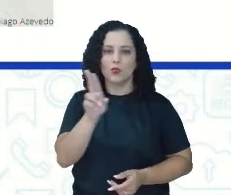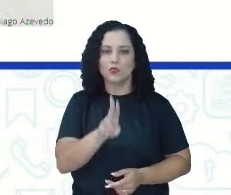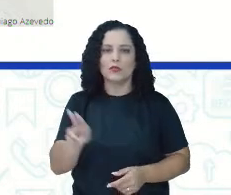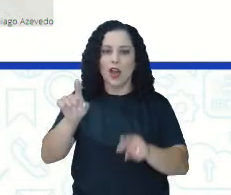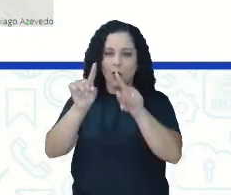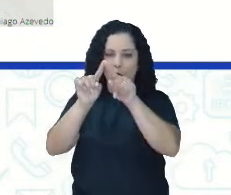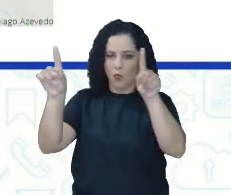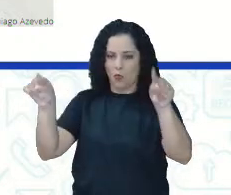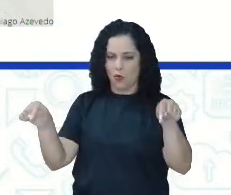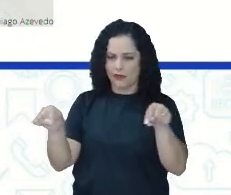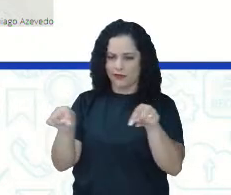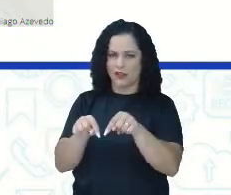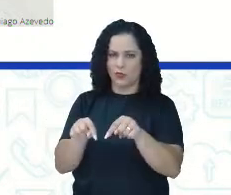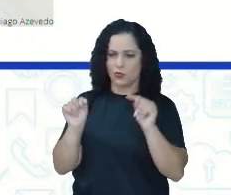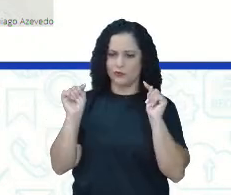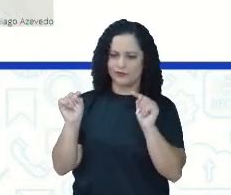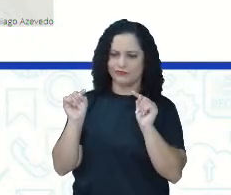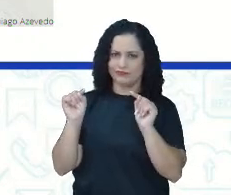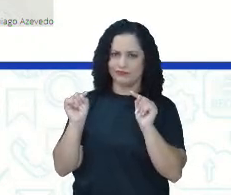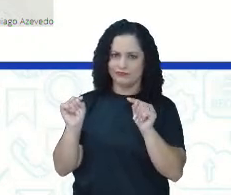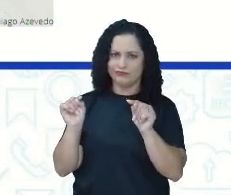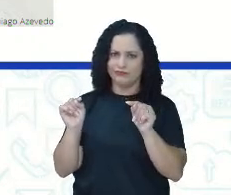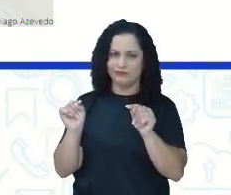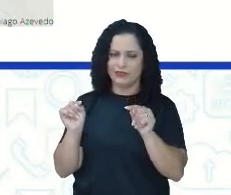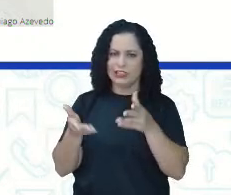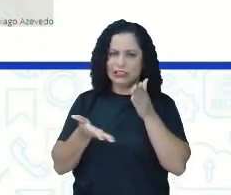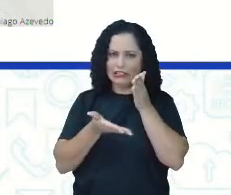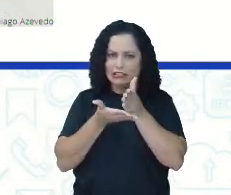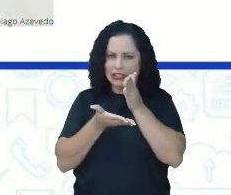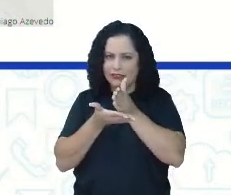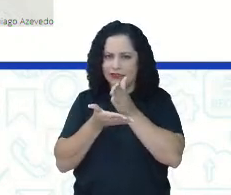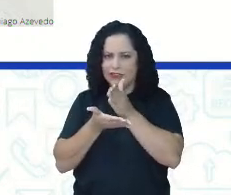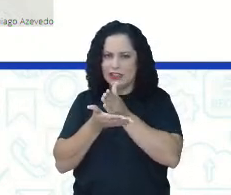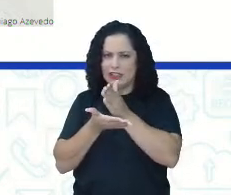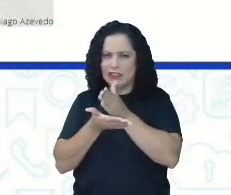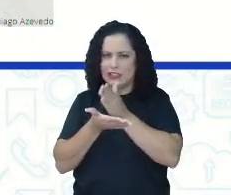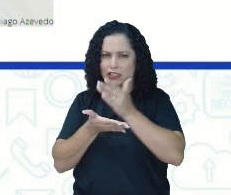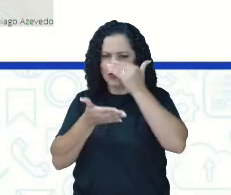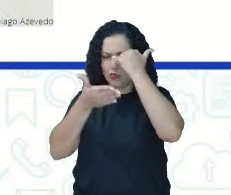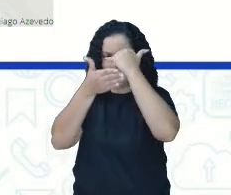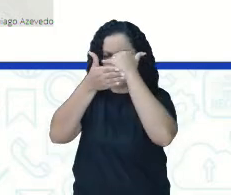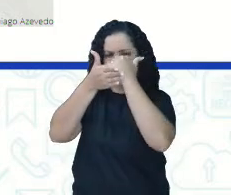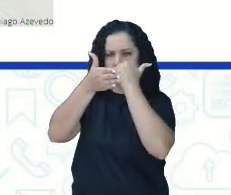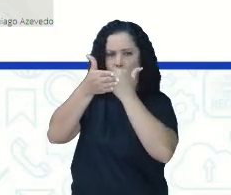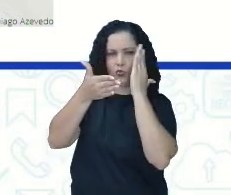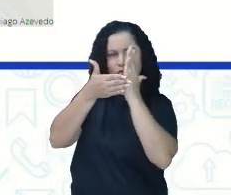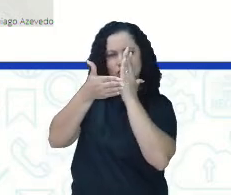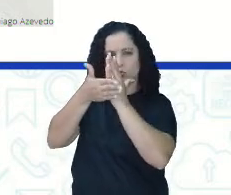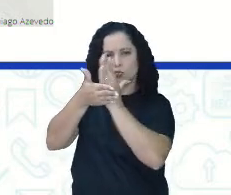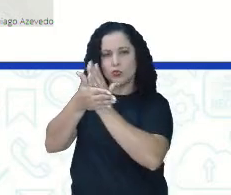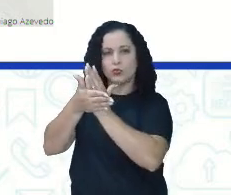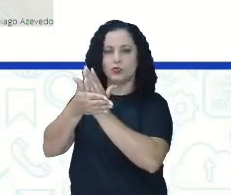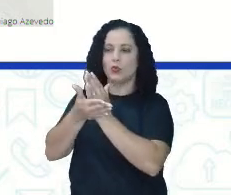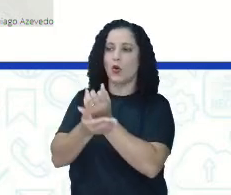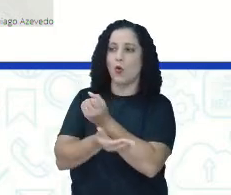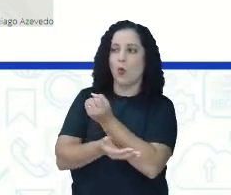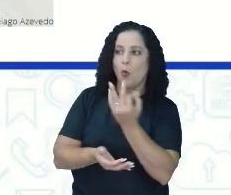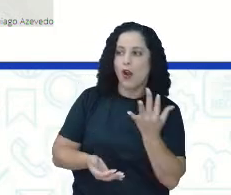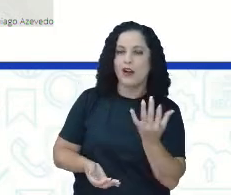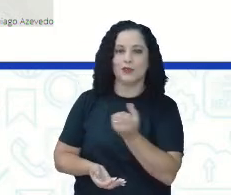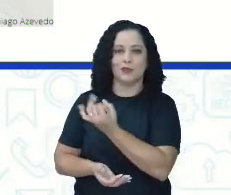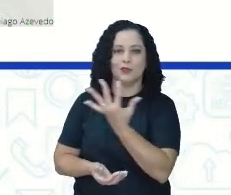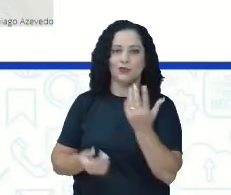exemplo. Imagina que a gente pega um retângulo e divide ele em vários quadradinhos. Então, para saber quantos